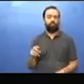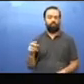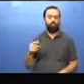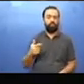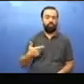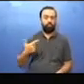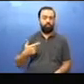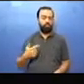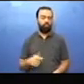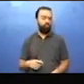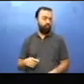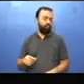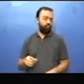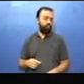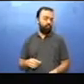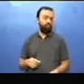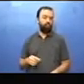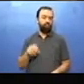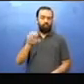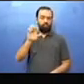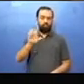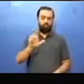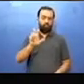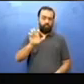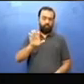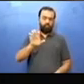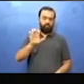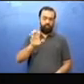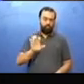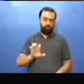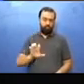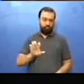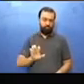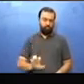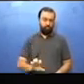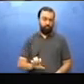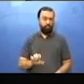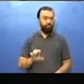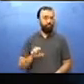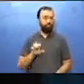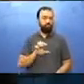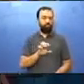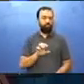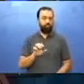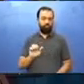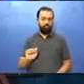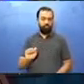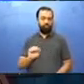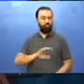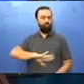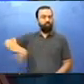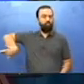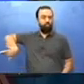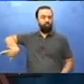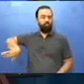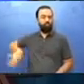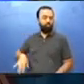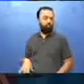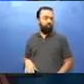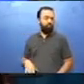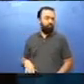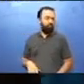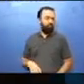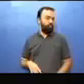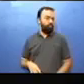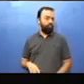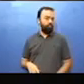letra é E, aqui é E e aqui é A. Então vamos excluir esta palavra, porque o peixinhos nós sabemos que vem P e depois